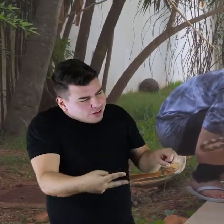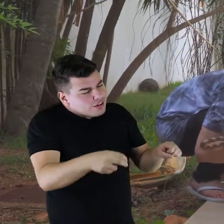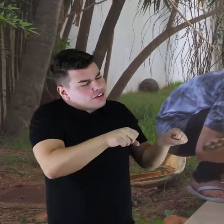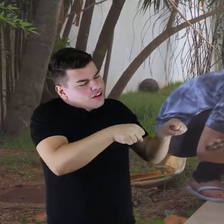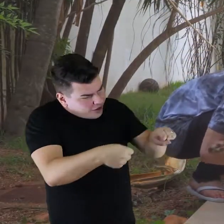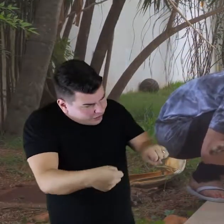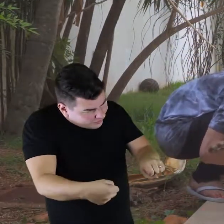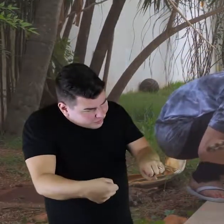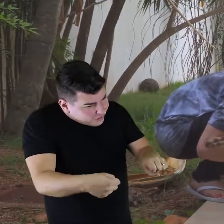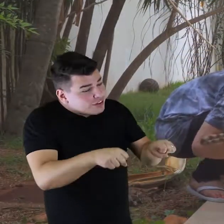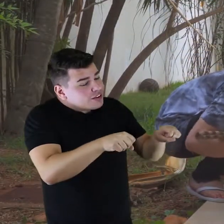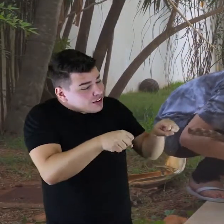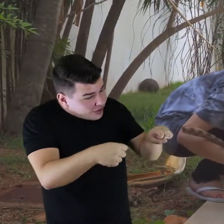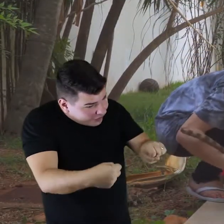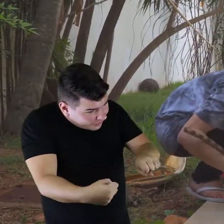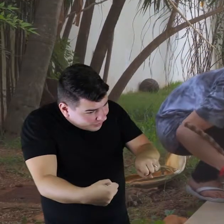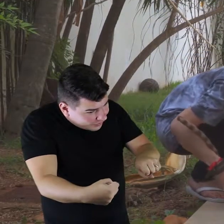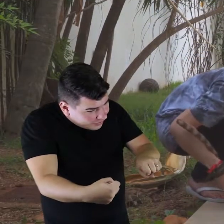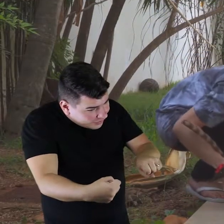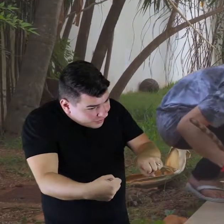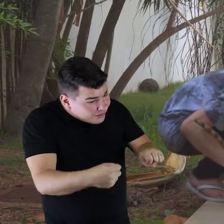Tusk, que deita. Deita.